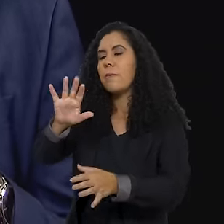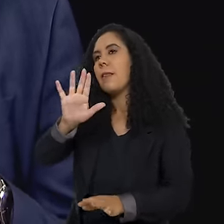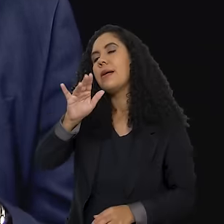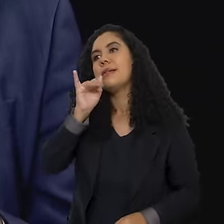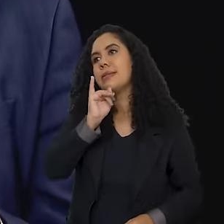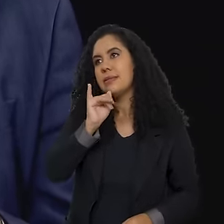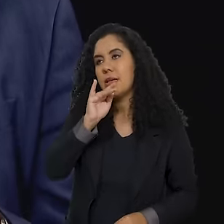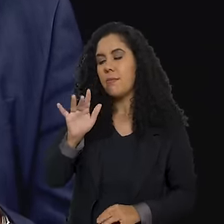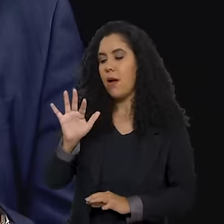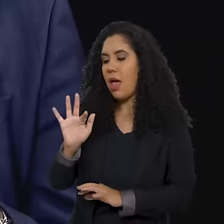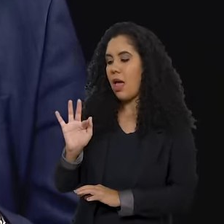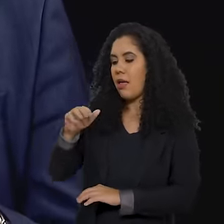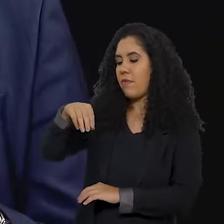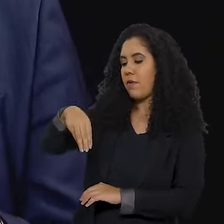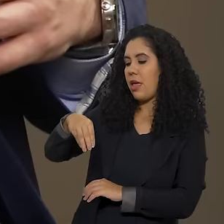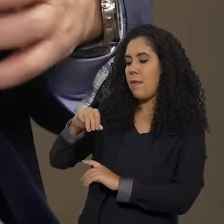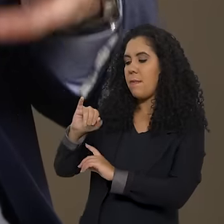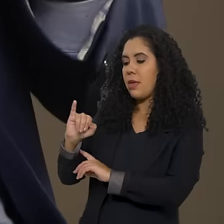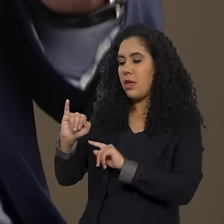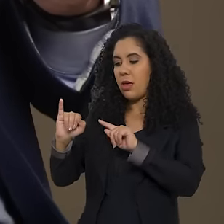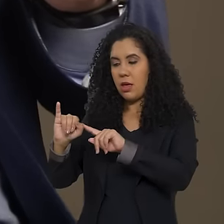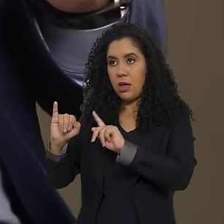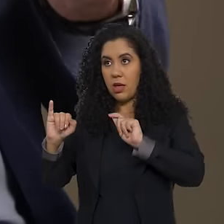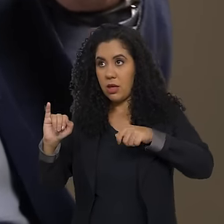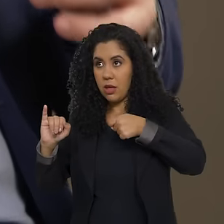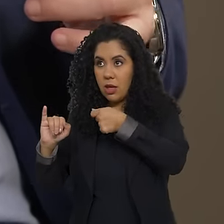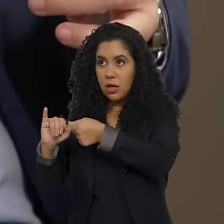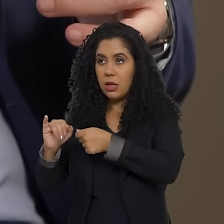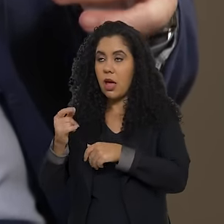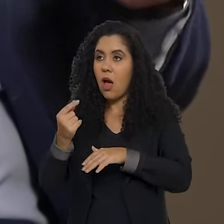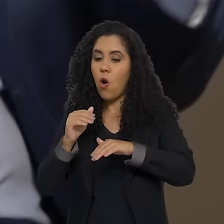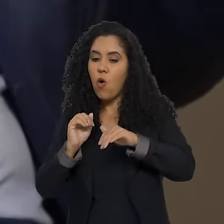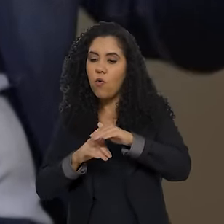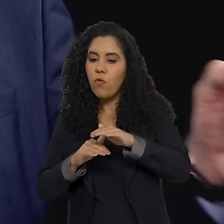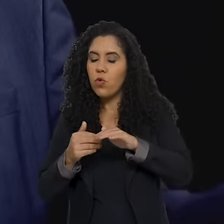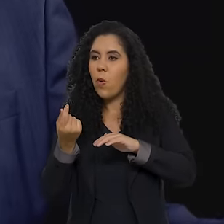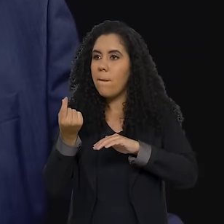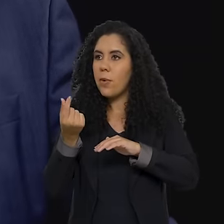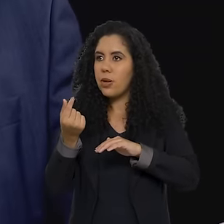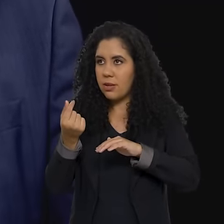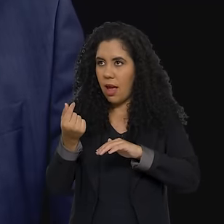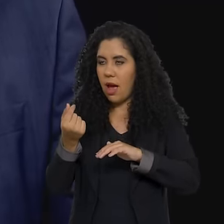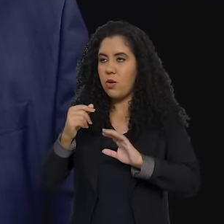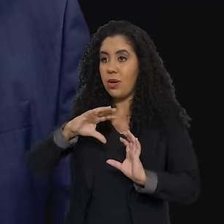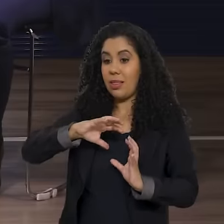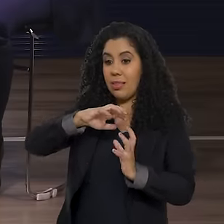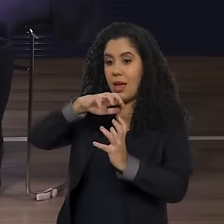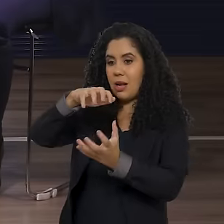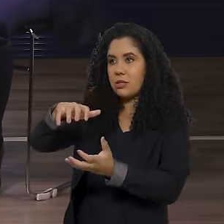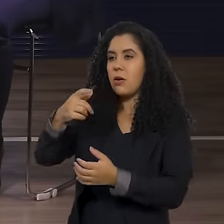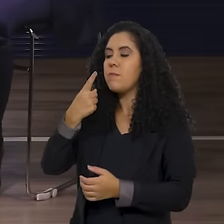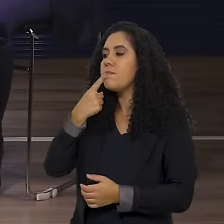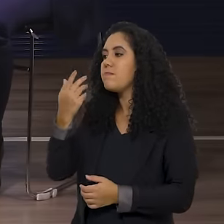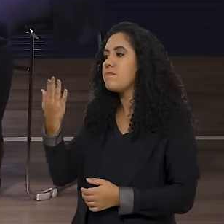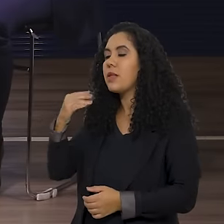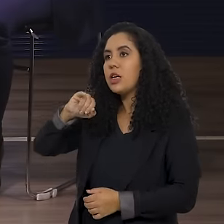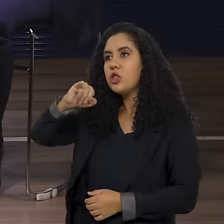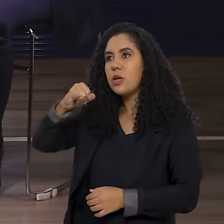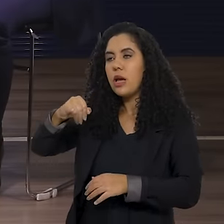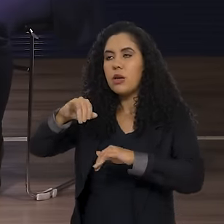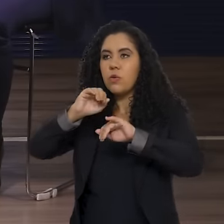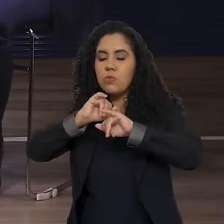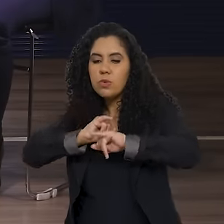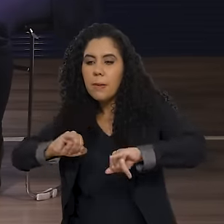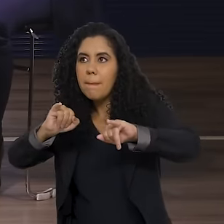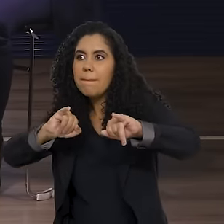Eu cito um dado. O FMI, o Fundo Monetário Internacional, publicou um estudo agora em janeiro e o observatório do